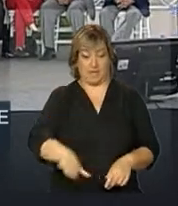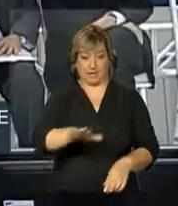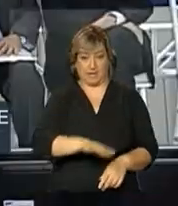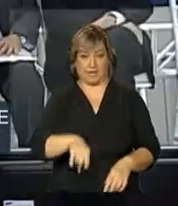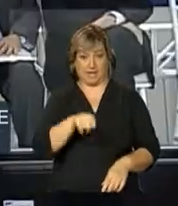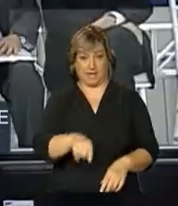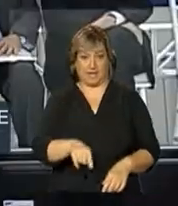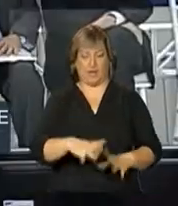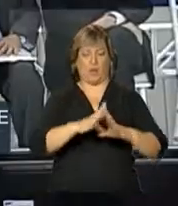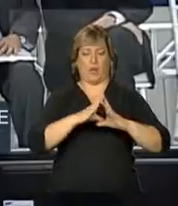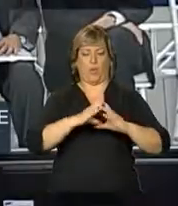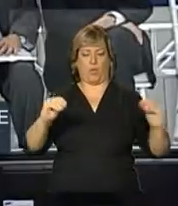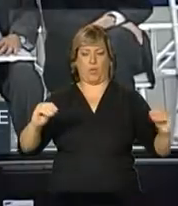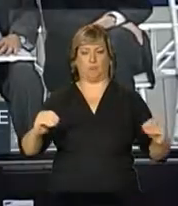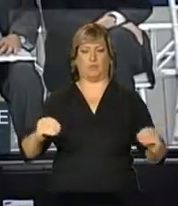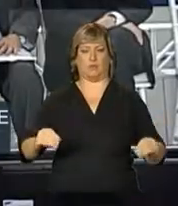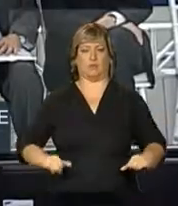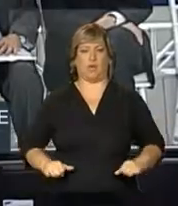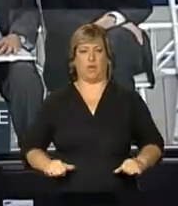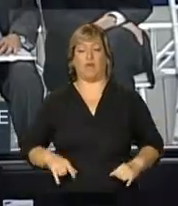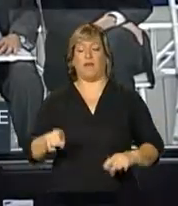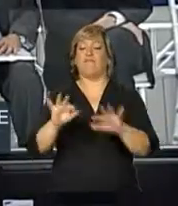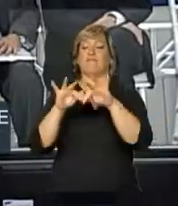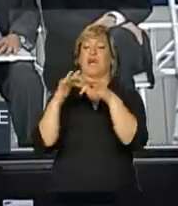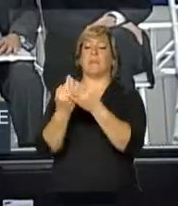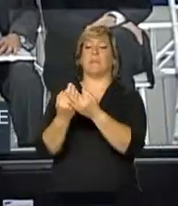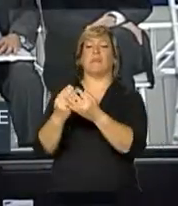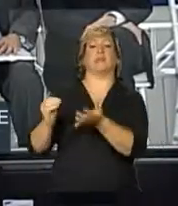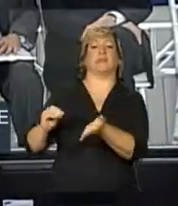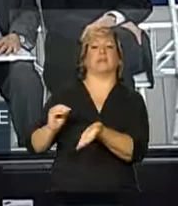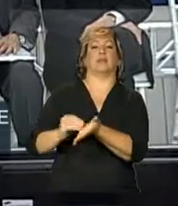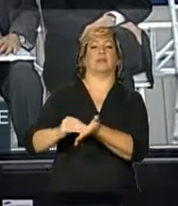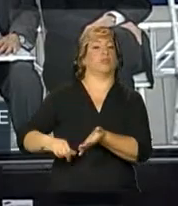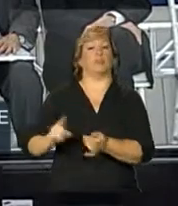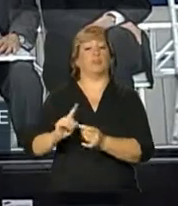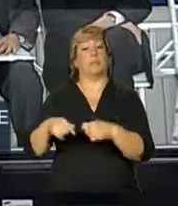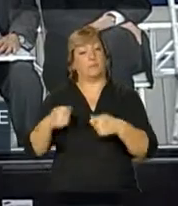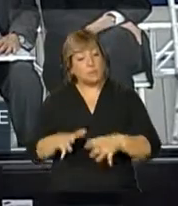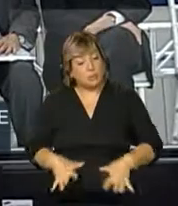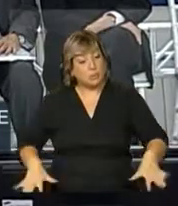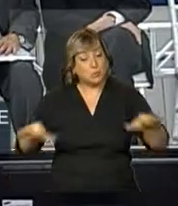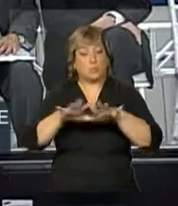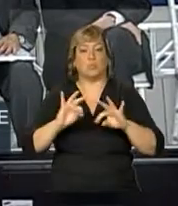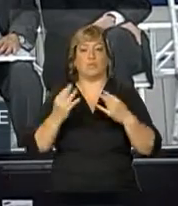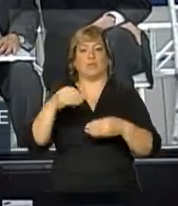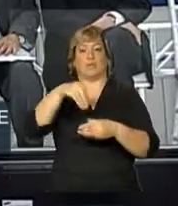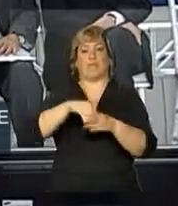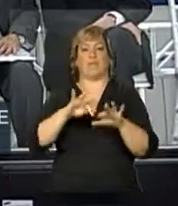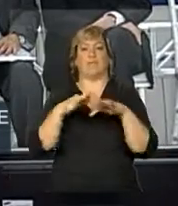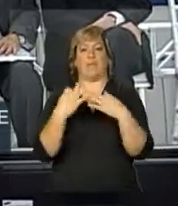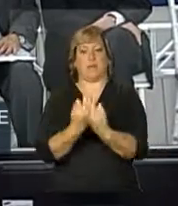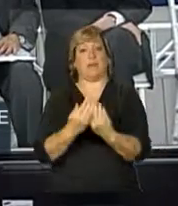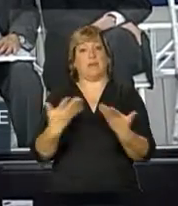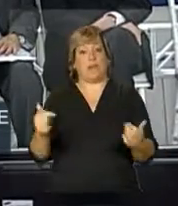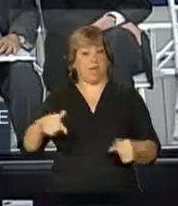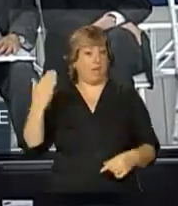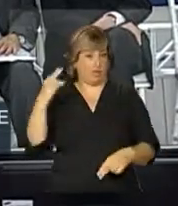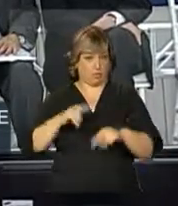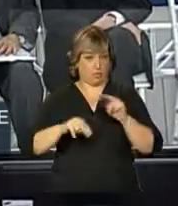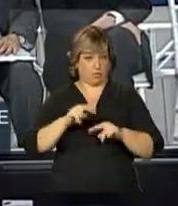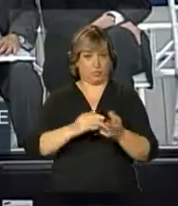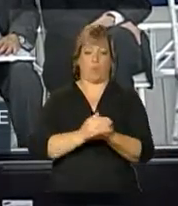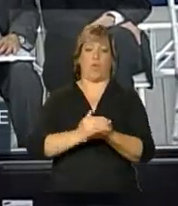autonomia. Por isso nós fizemos em junho, nós demos um primeiro passo.